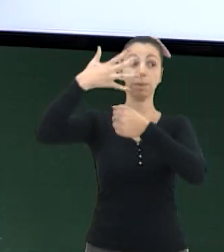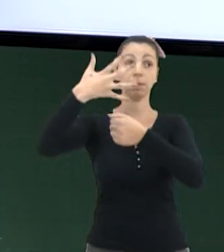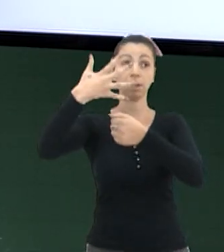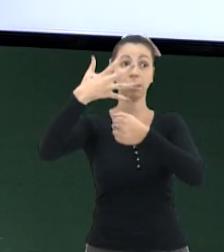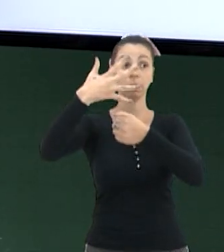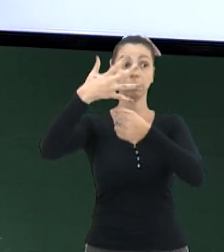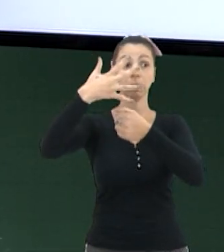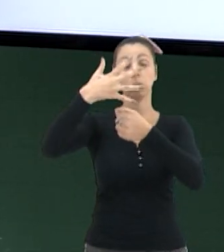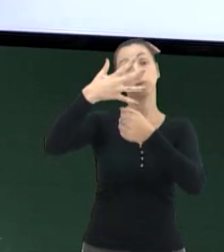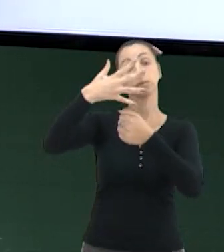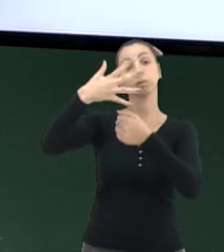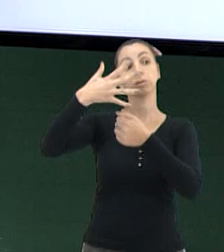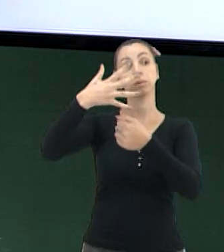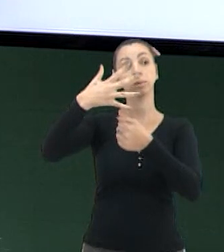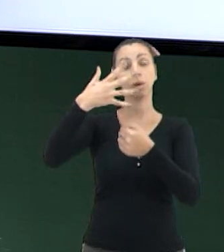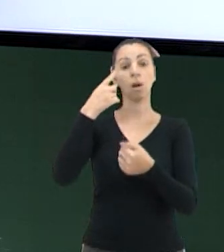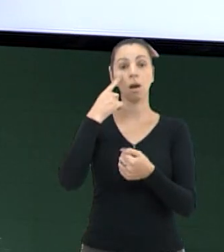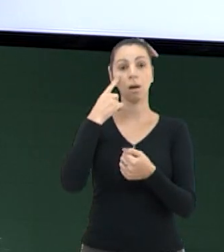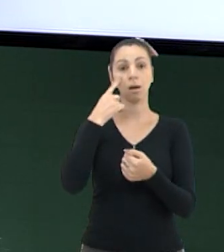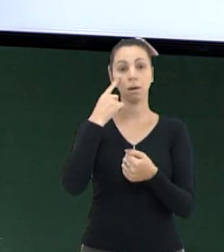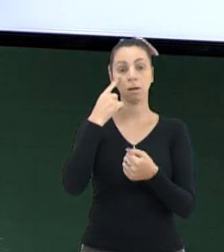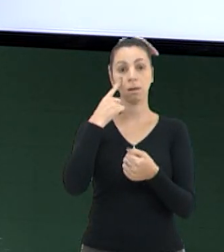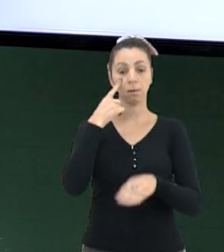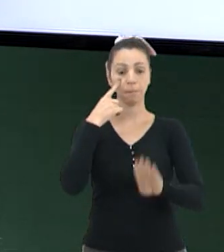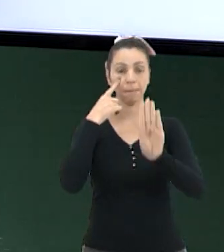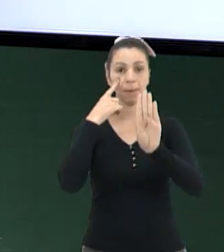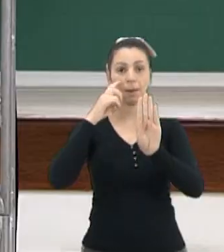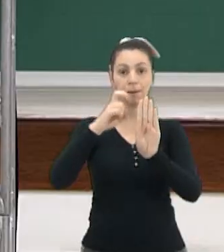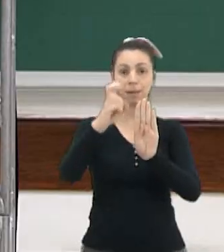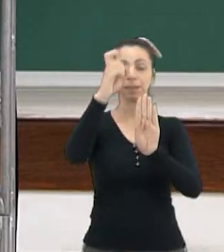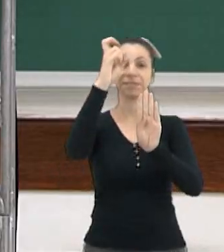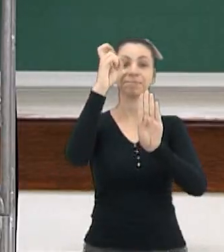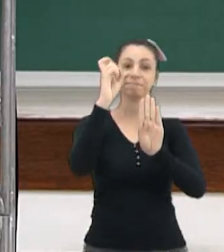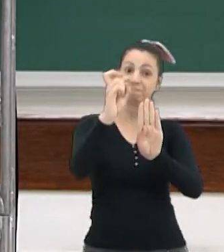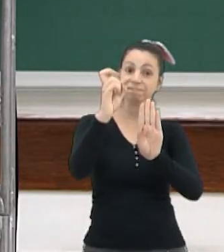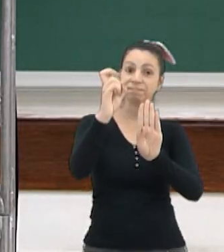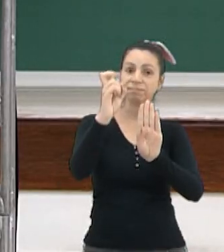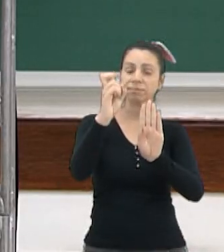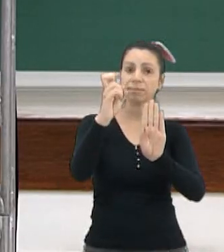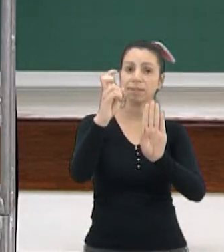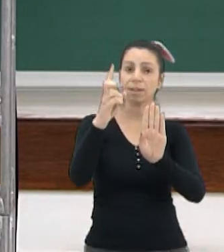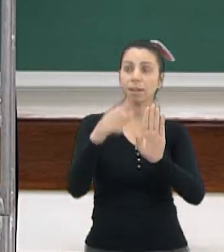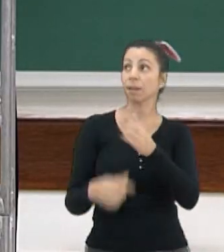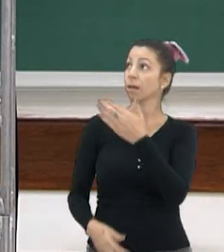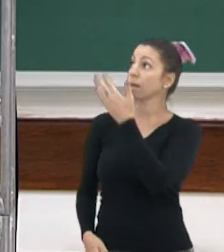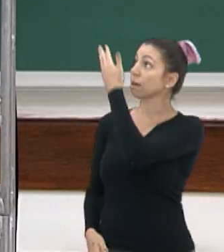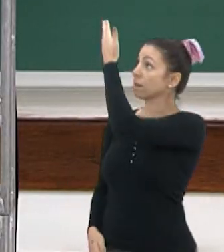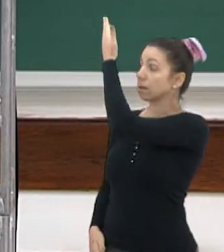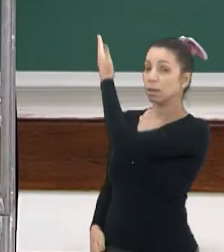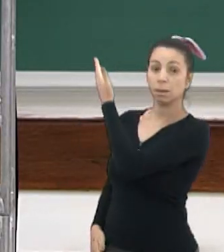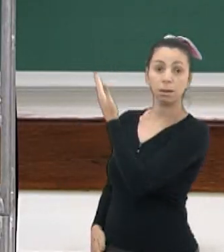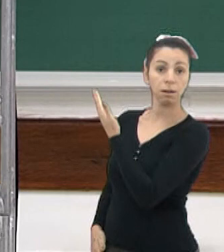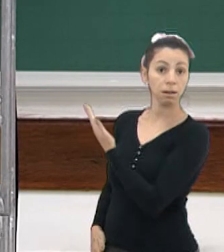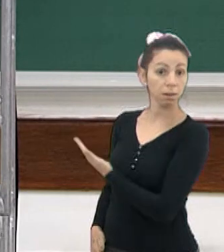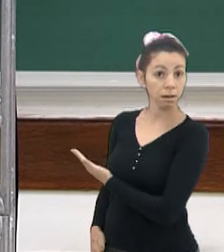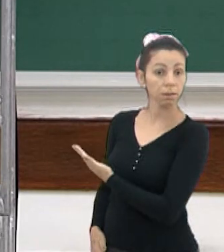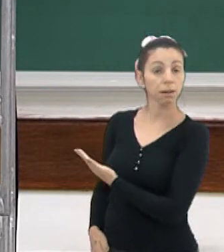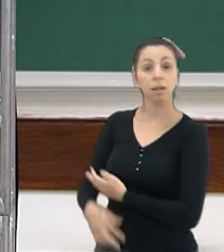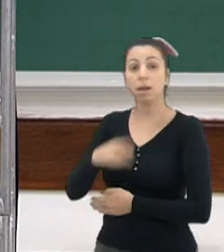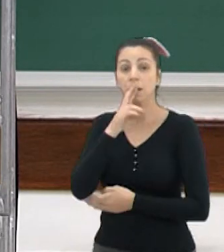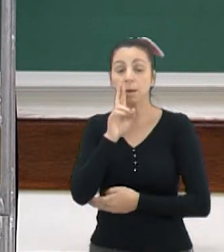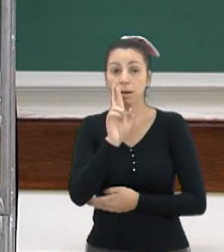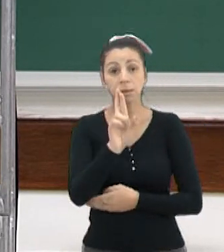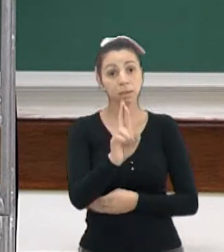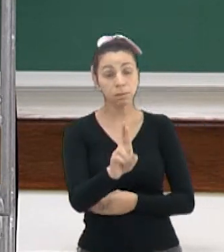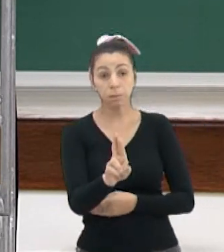número real B. Olha aqui. Esse é o nosso resultado das questões que foram